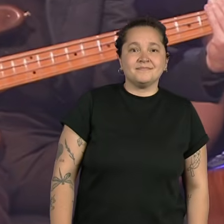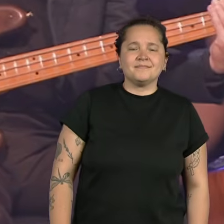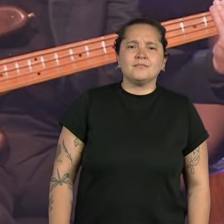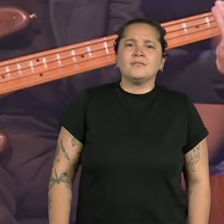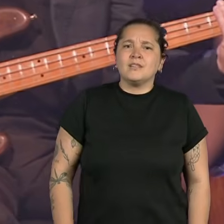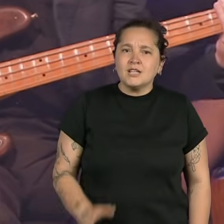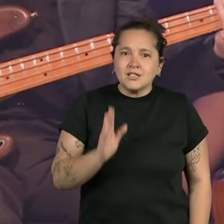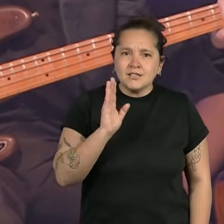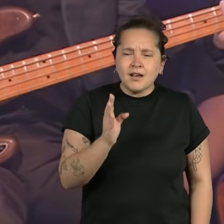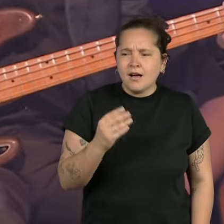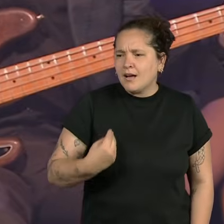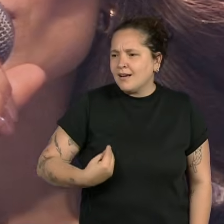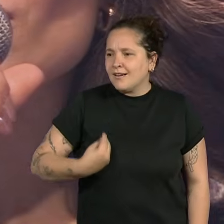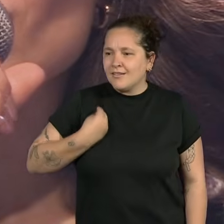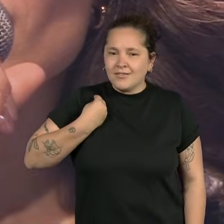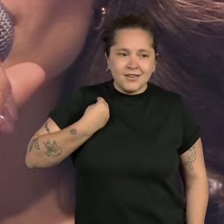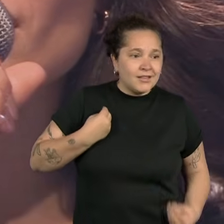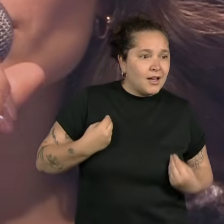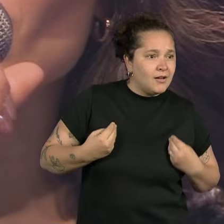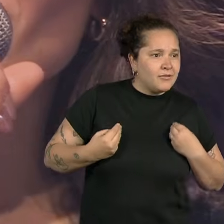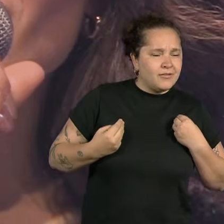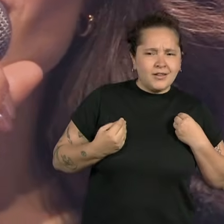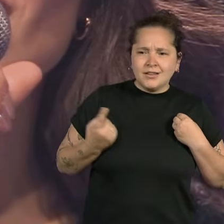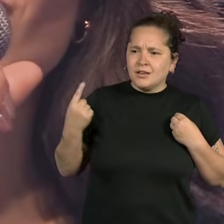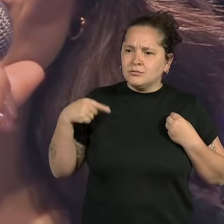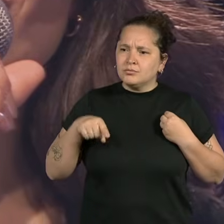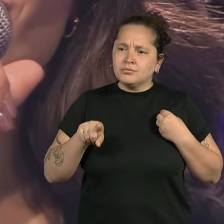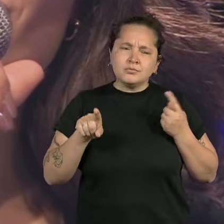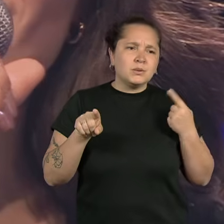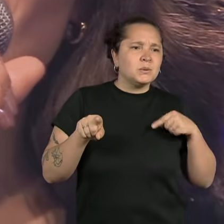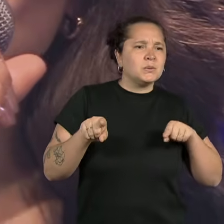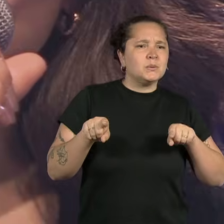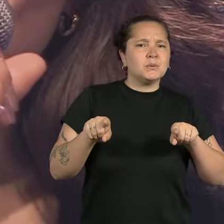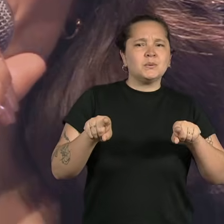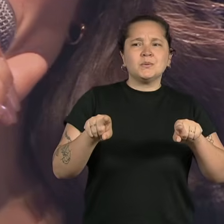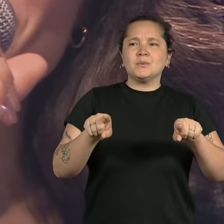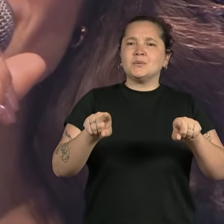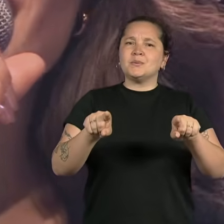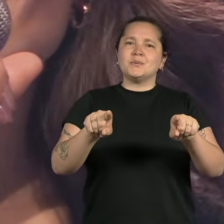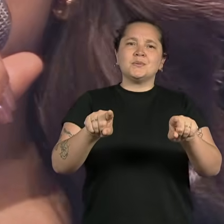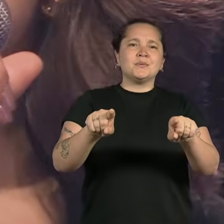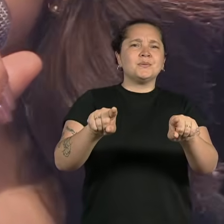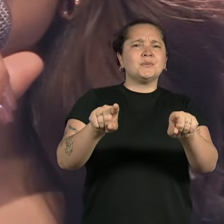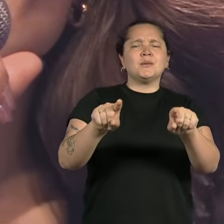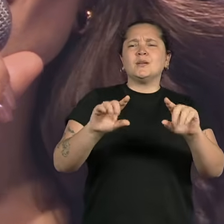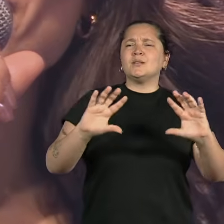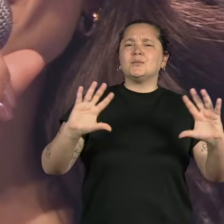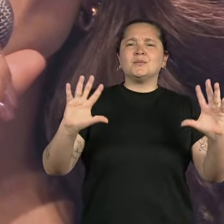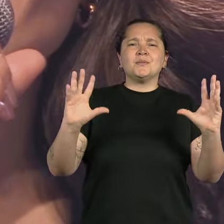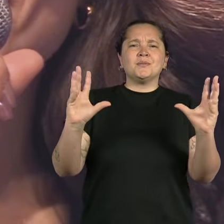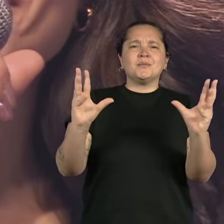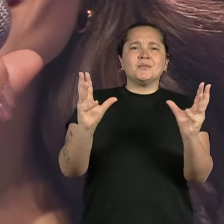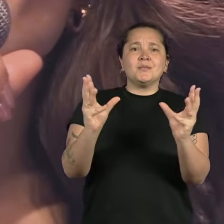Compositor de destinos, tambor de todos os ritmos.